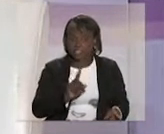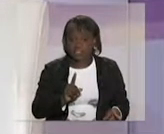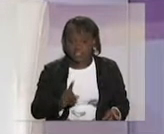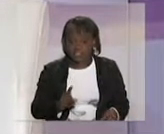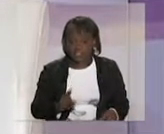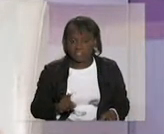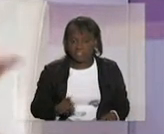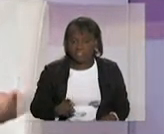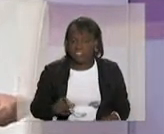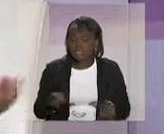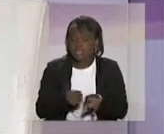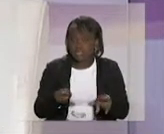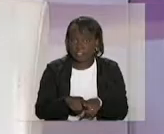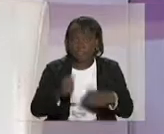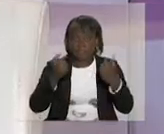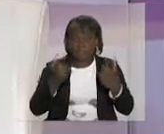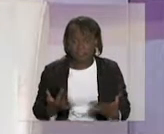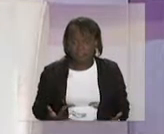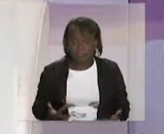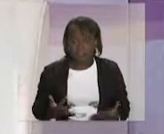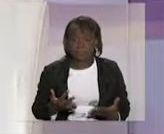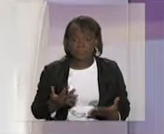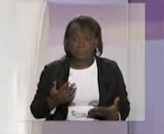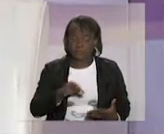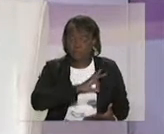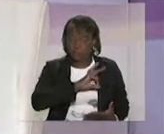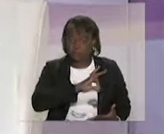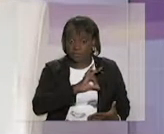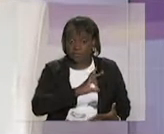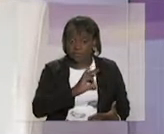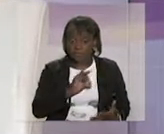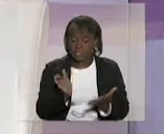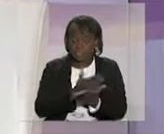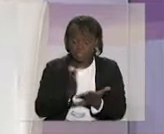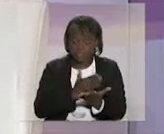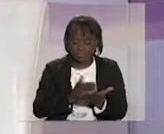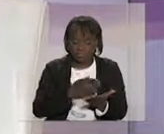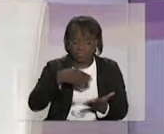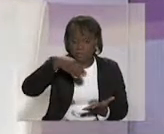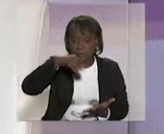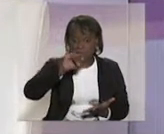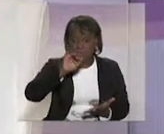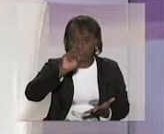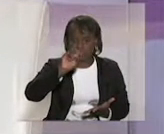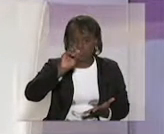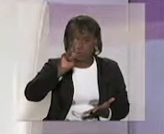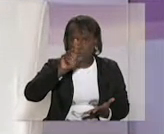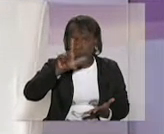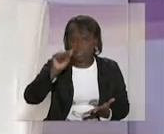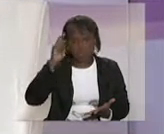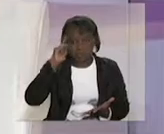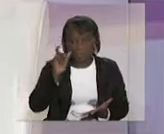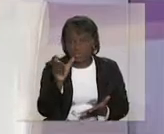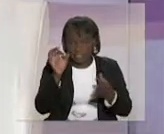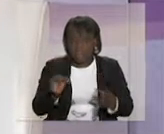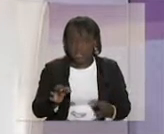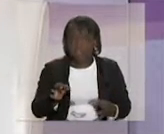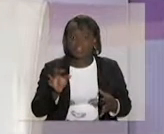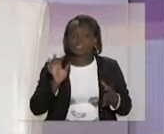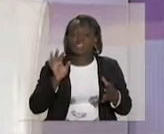isso. E ela mencionou a questão, né, da polícia. Tem um livro chamado Missoula, eu não sei como pronuncia, que é